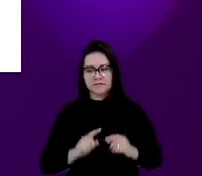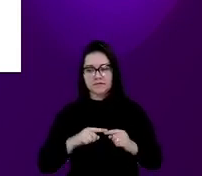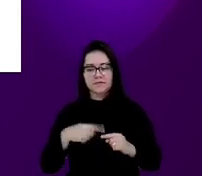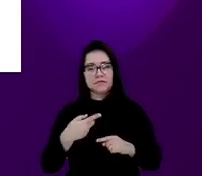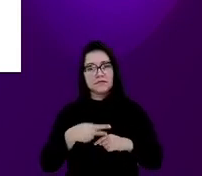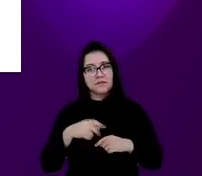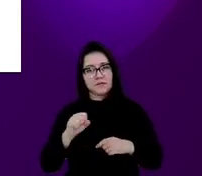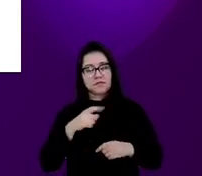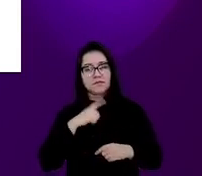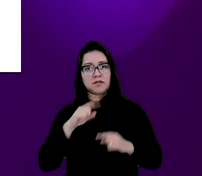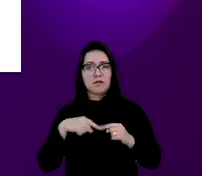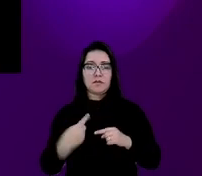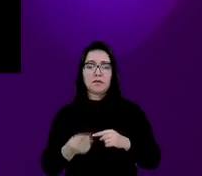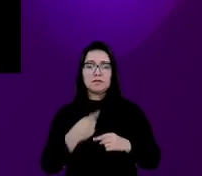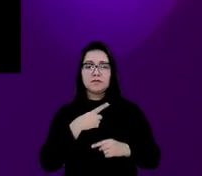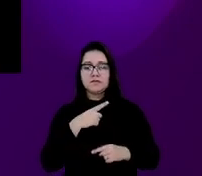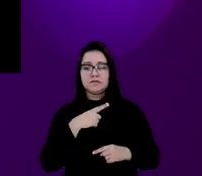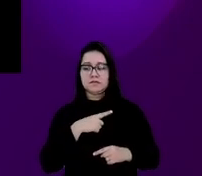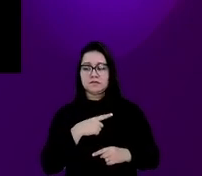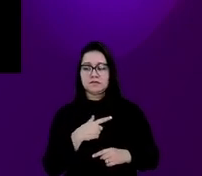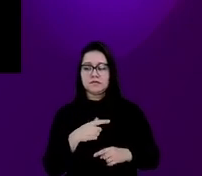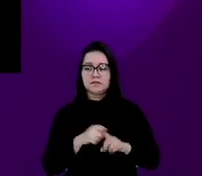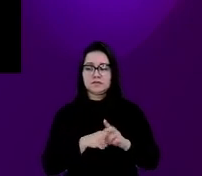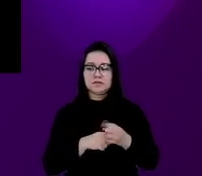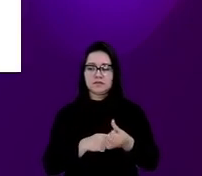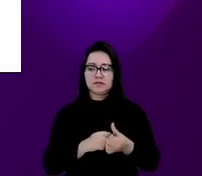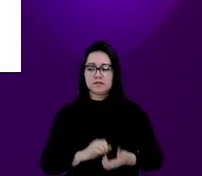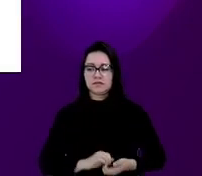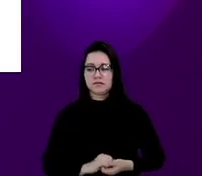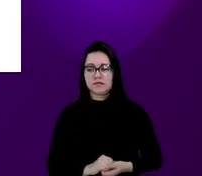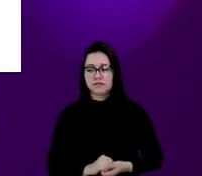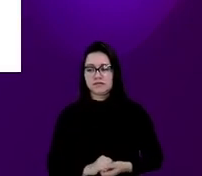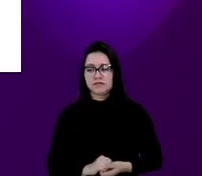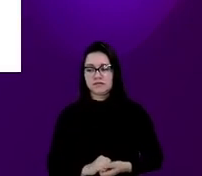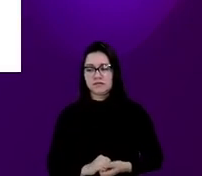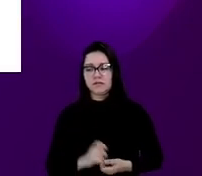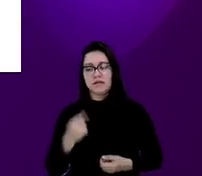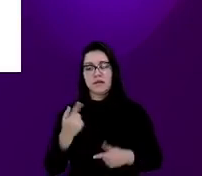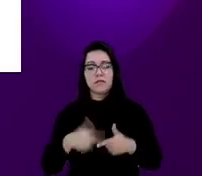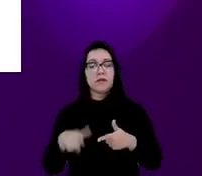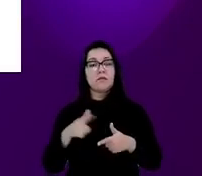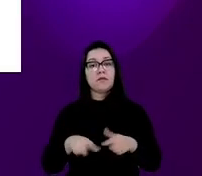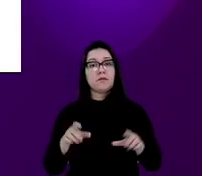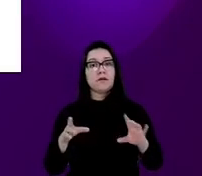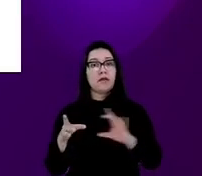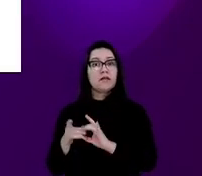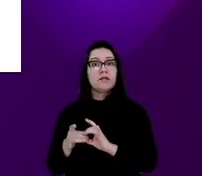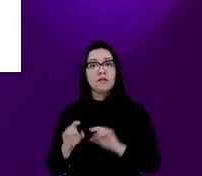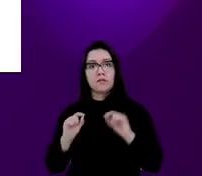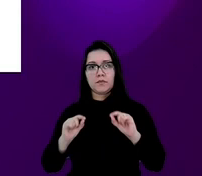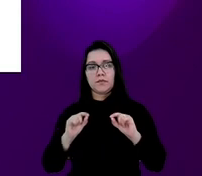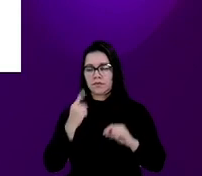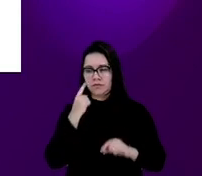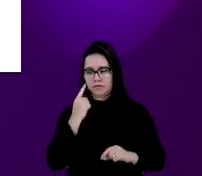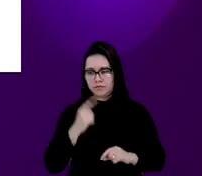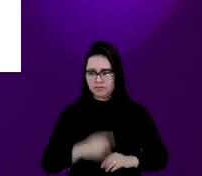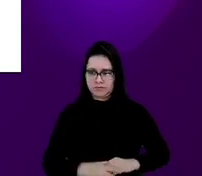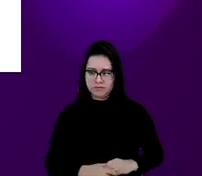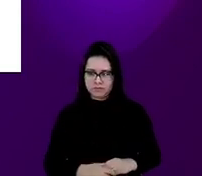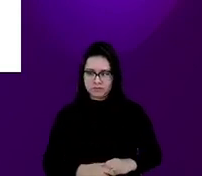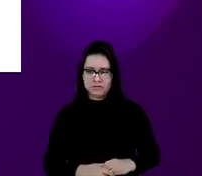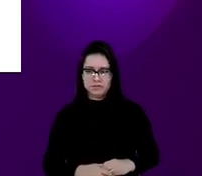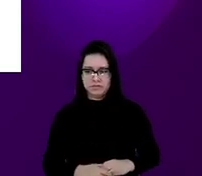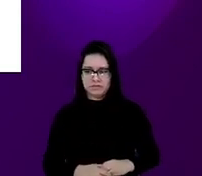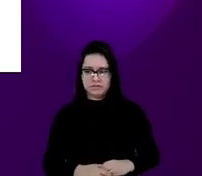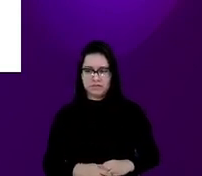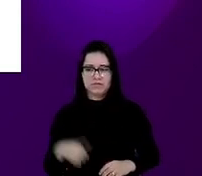meses e o pós-tardio desse caso. E, claro, a associação de problemas, né? Esse é uma paciente de 37 anos que